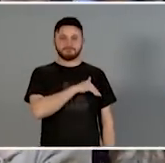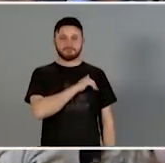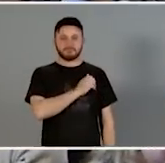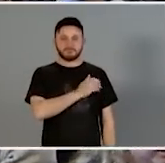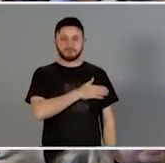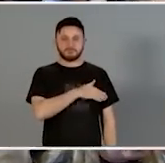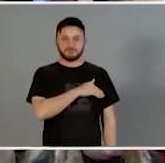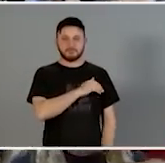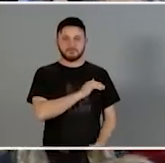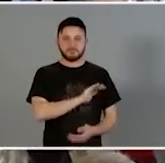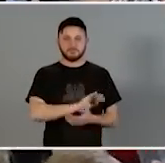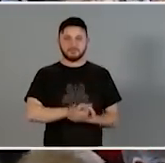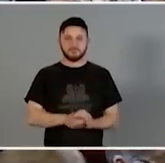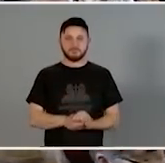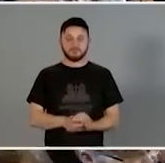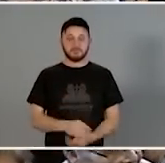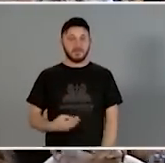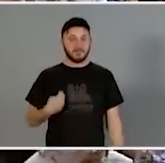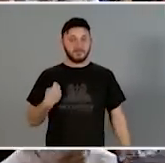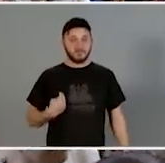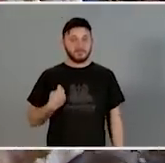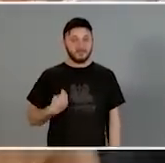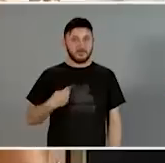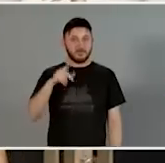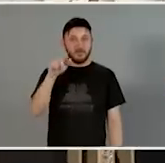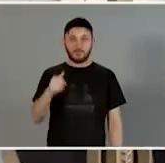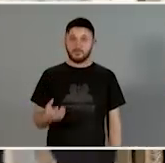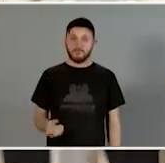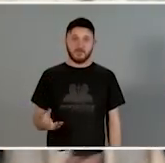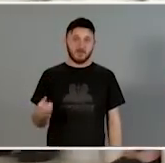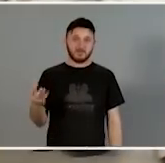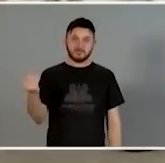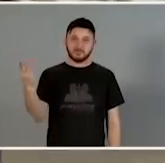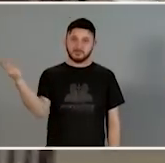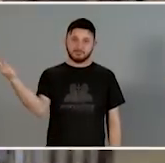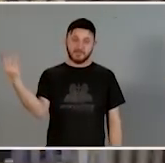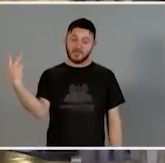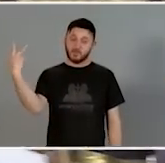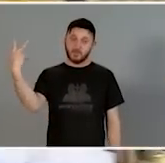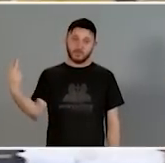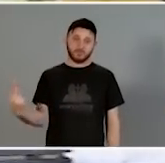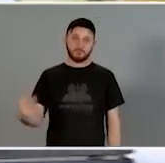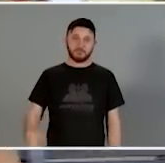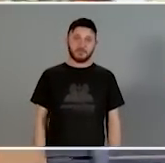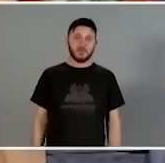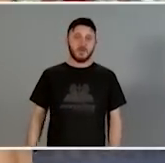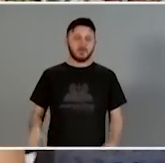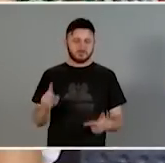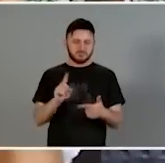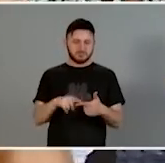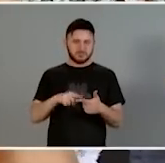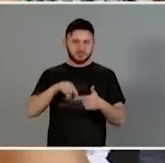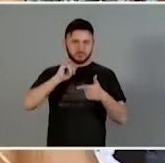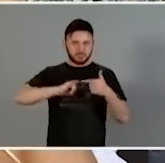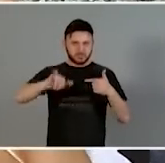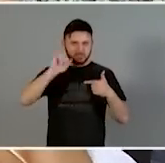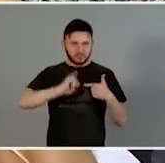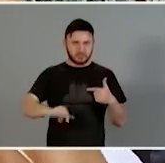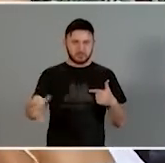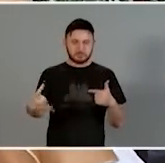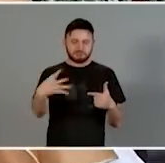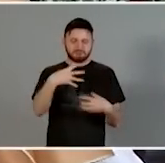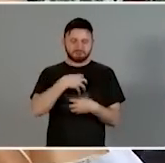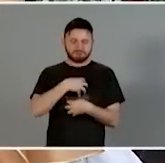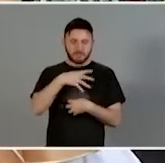coração. A vida é uma viagem. Uma segunda mensagem que me fica